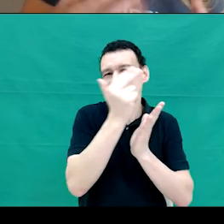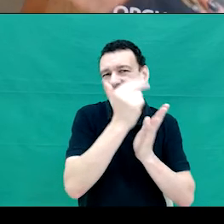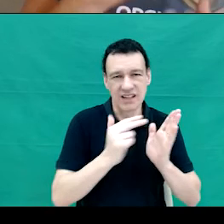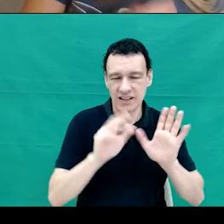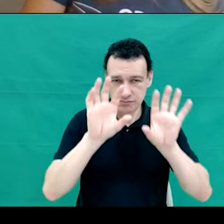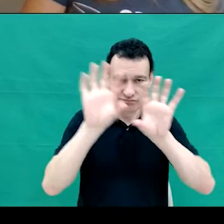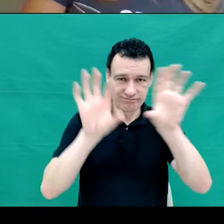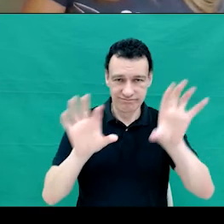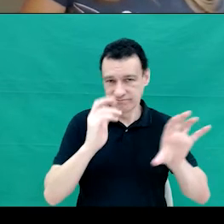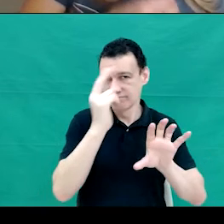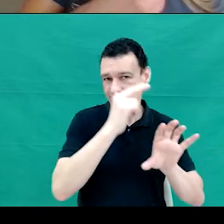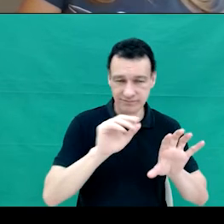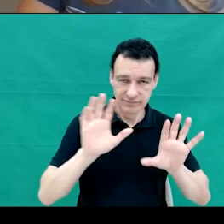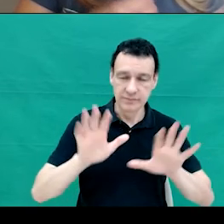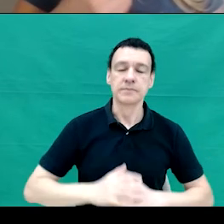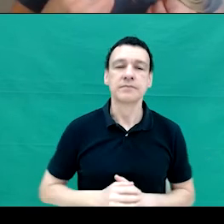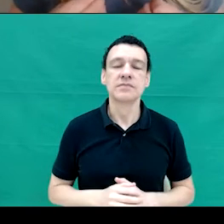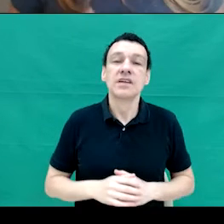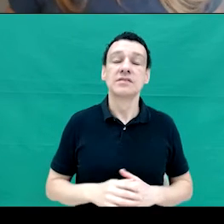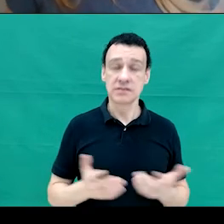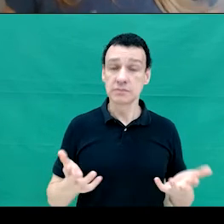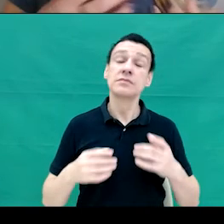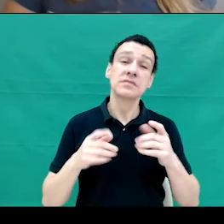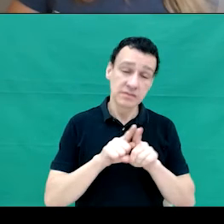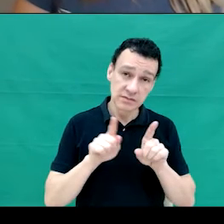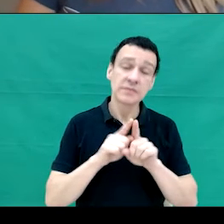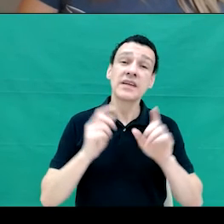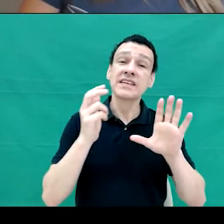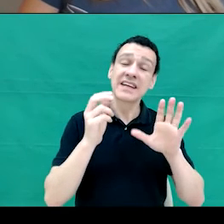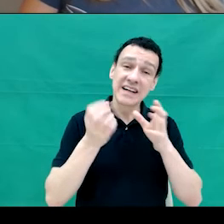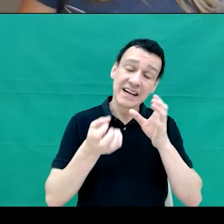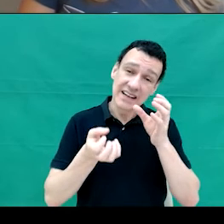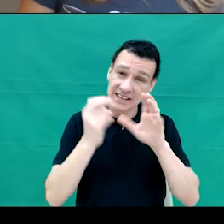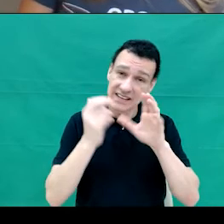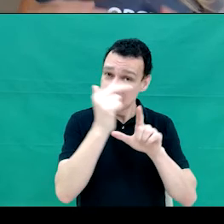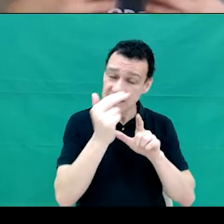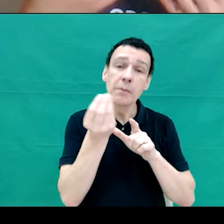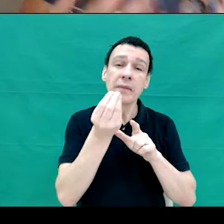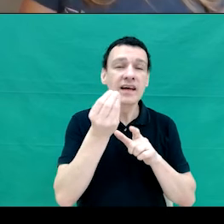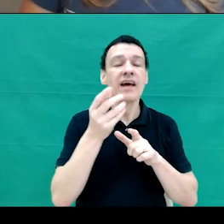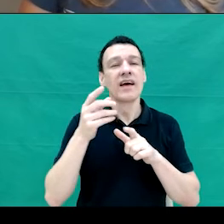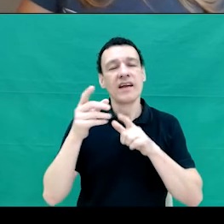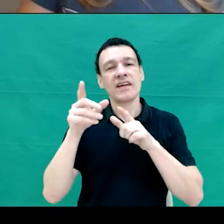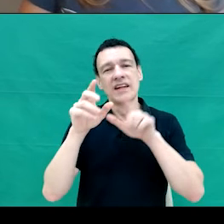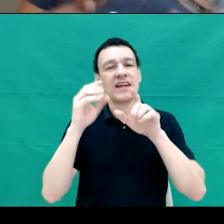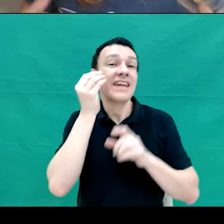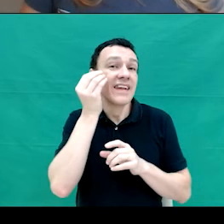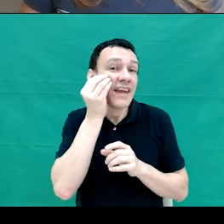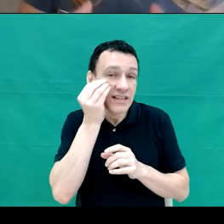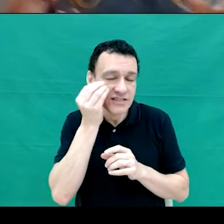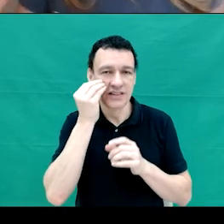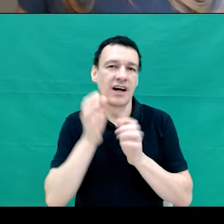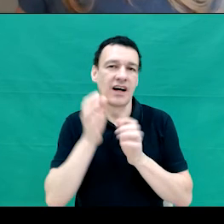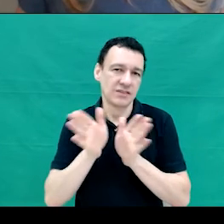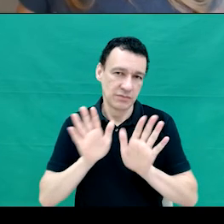Então, também temos o desenho da criação dos testes de acessibilidade. Esses testers, eles podem